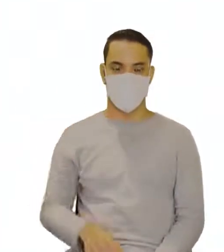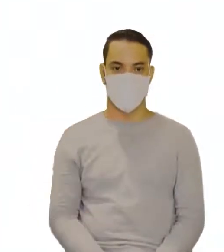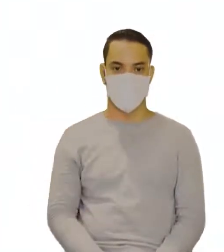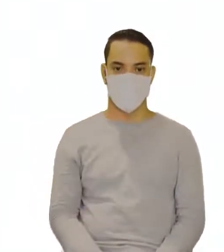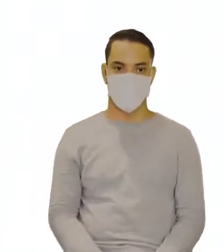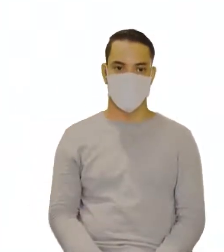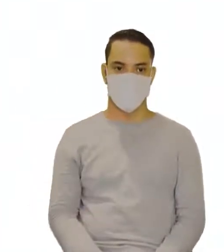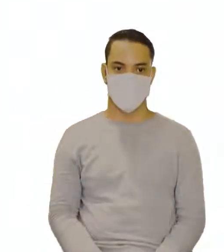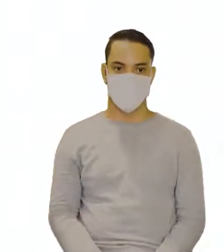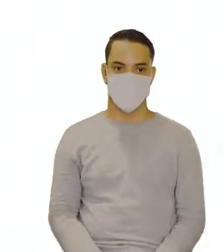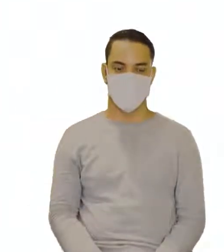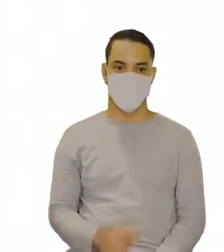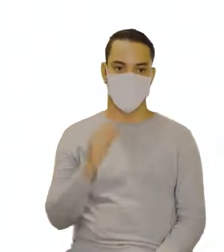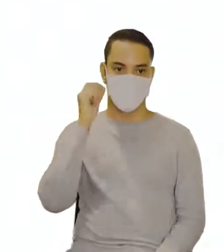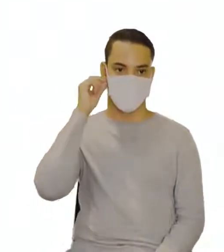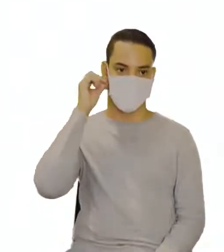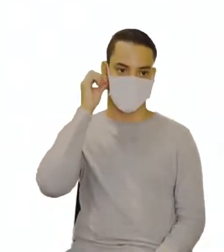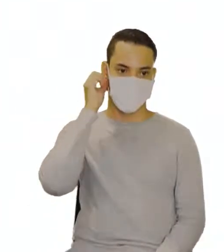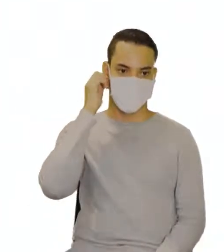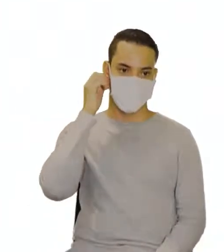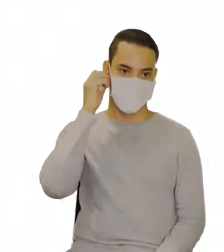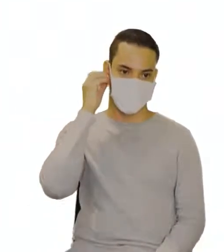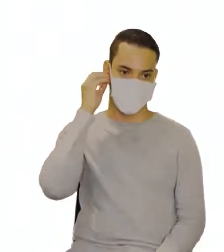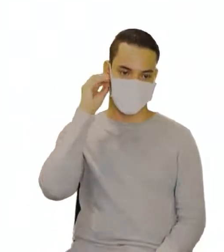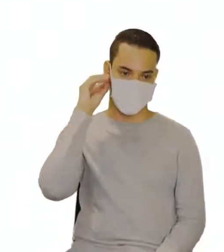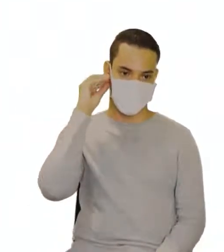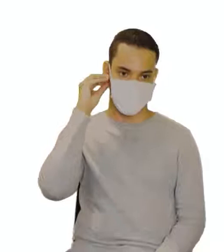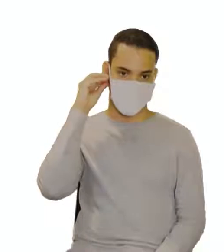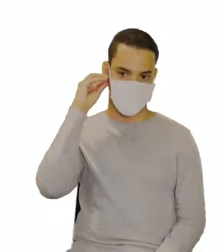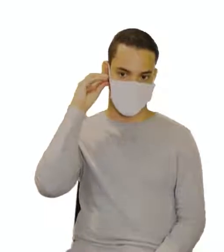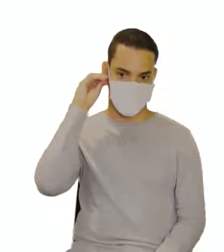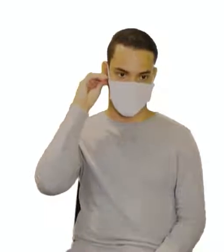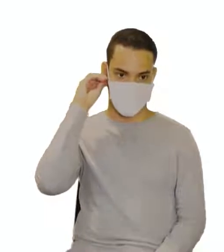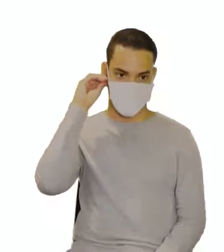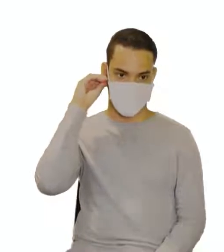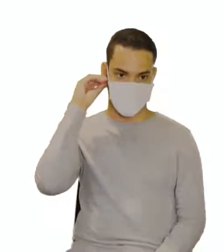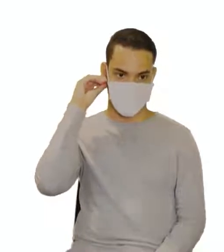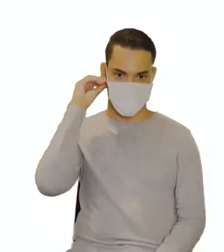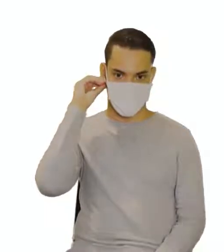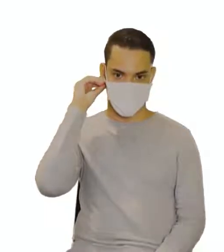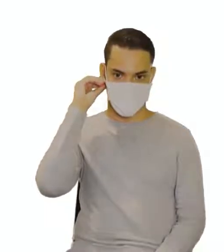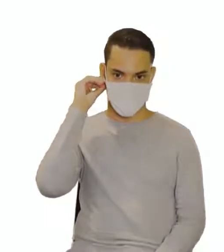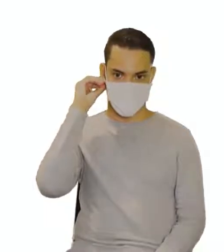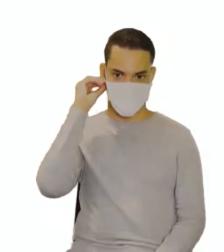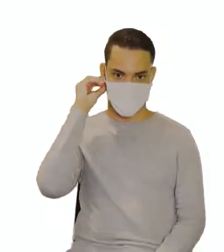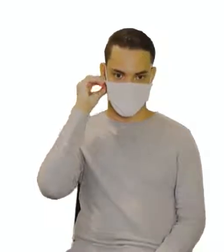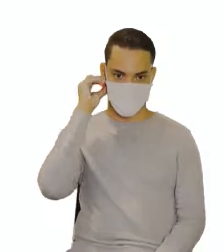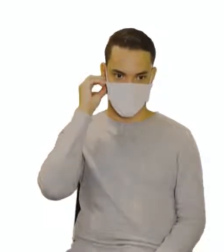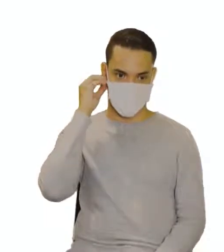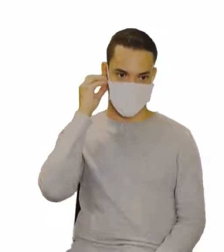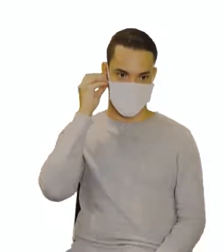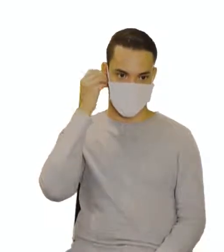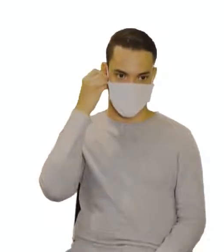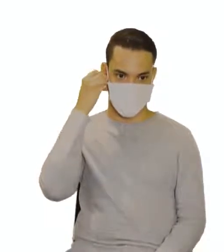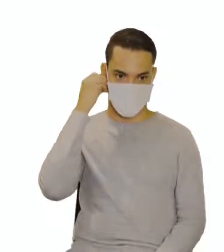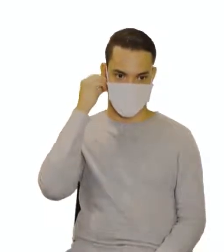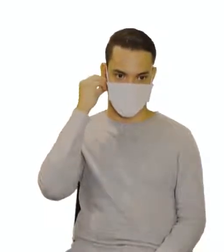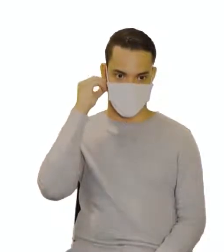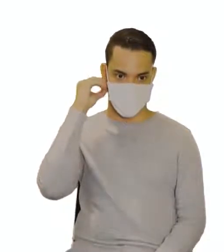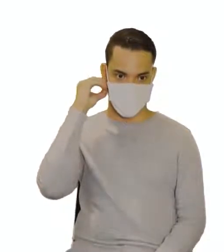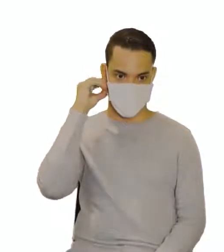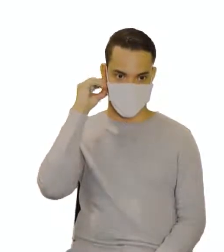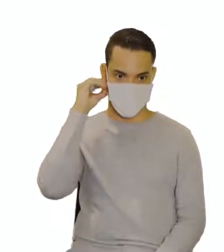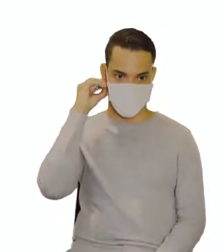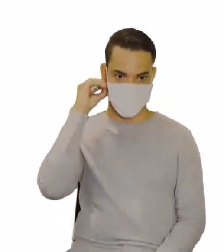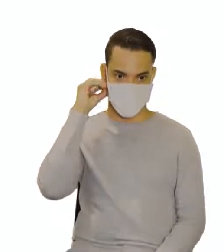E vamos isolar o Rzinho. Então tá ali, ó, multiplicado. Ok? Vamos isolar o Rzinho. Vou